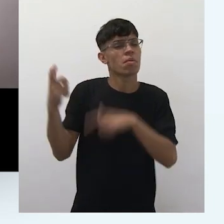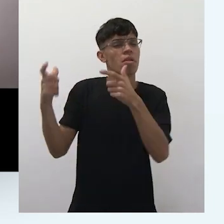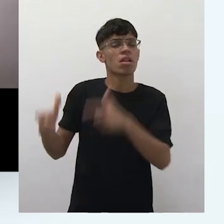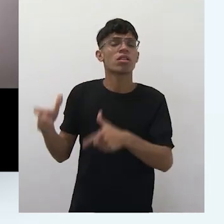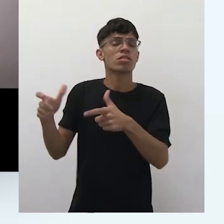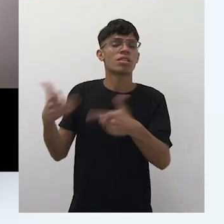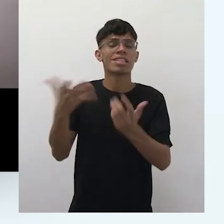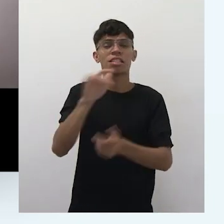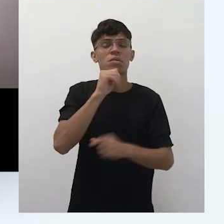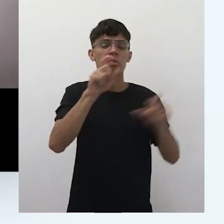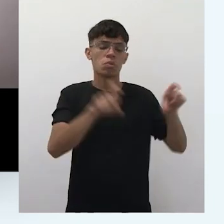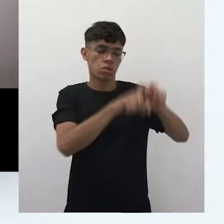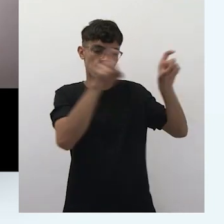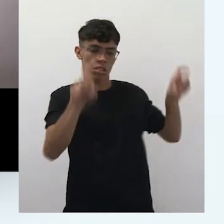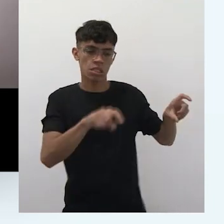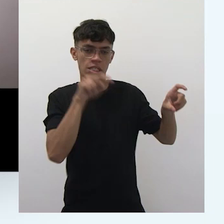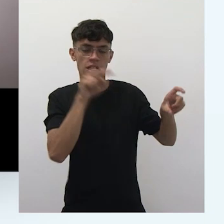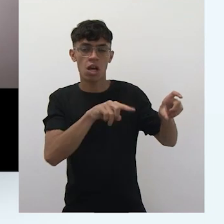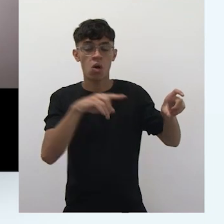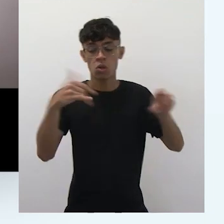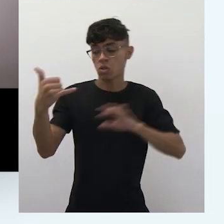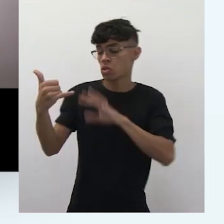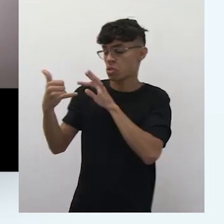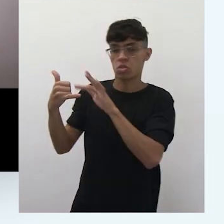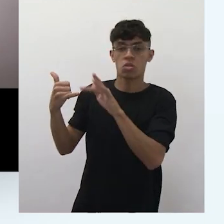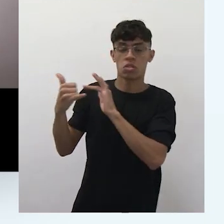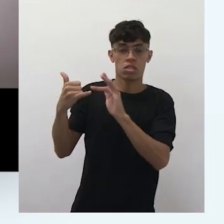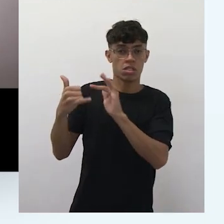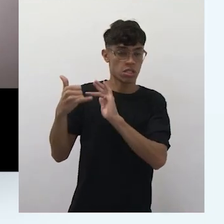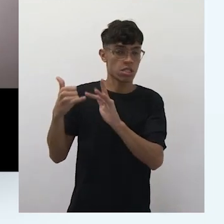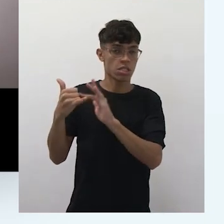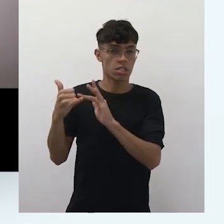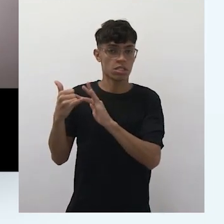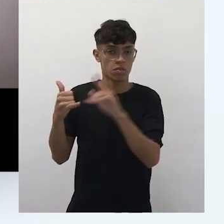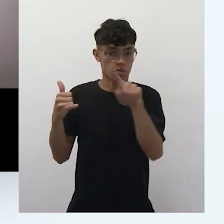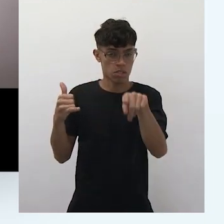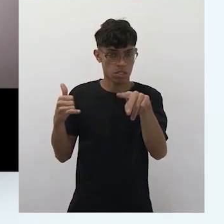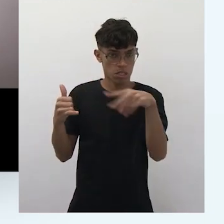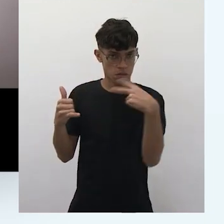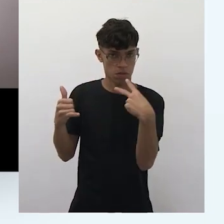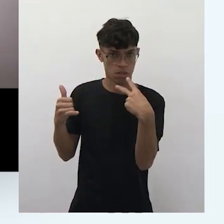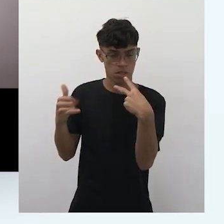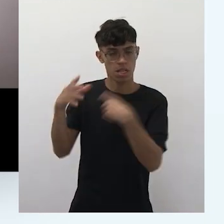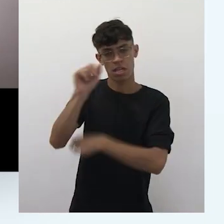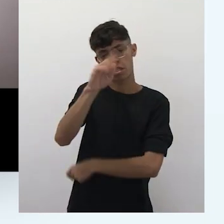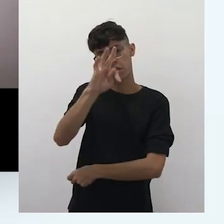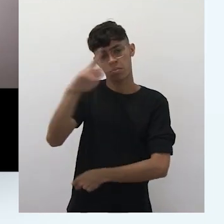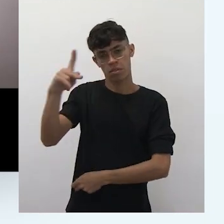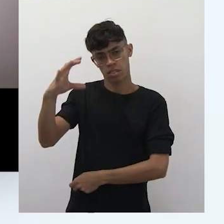essa tela de computador ou seu celular a partir do qual você está assistindo esse ATPC?